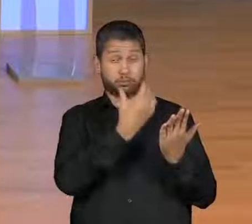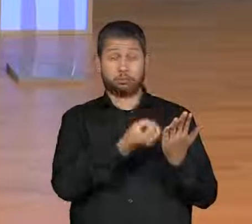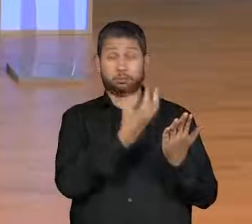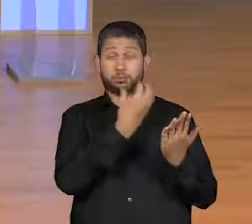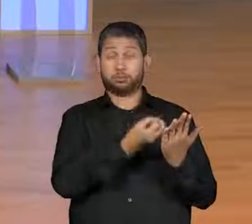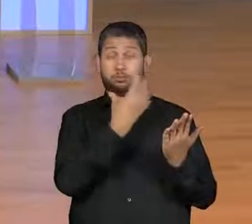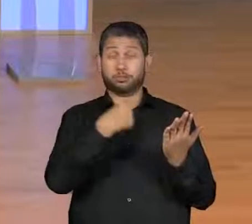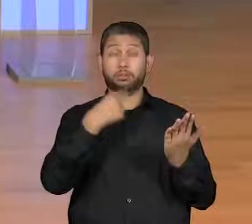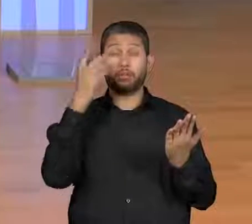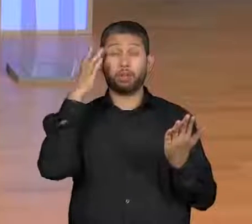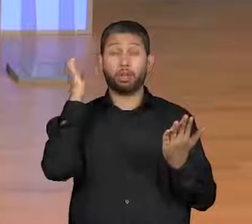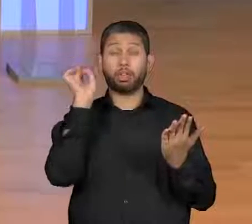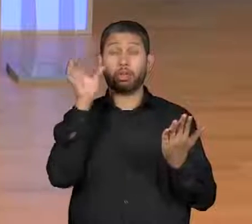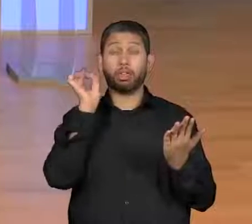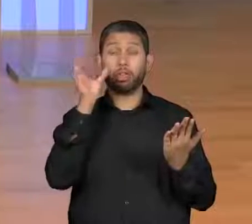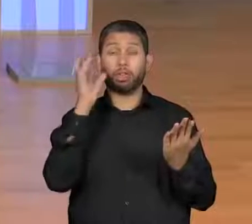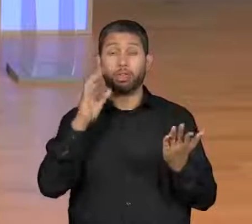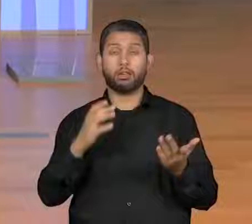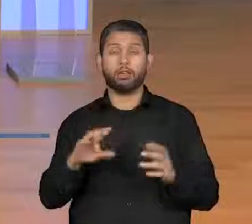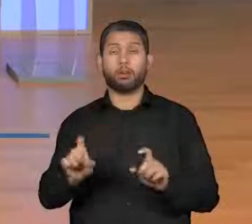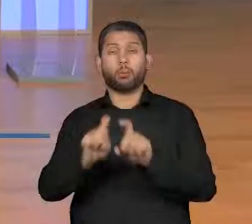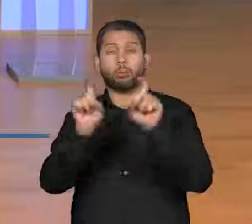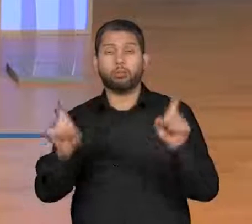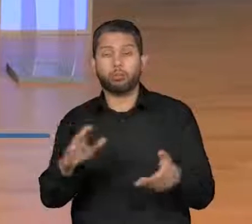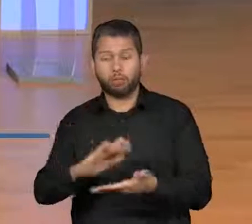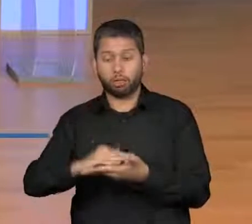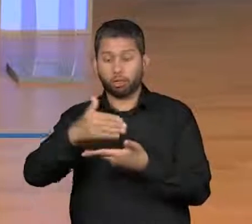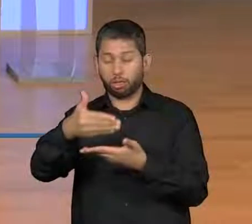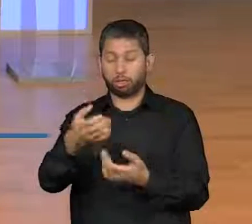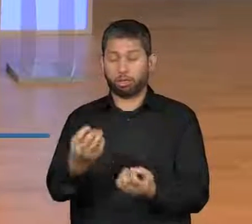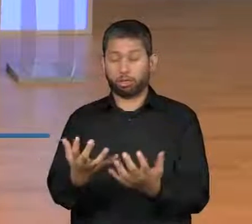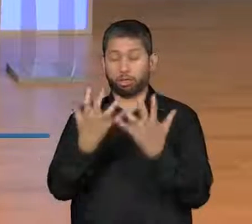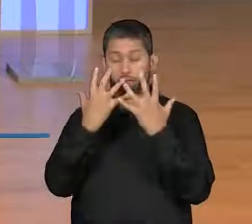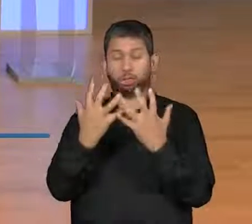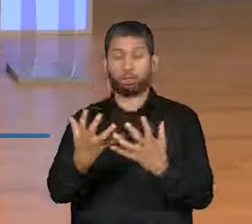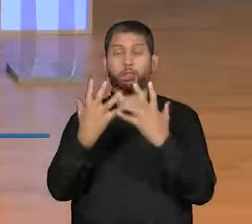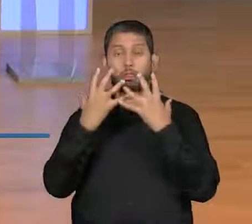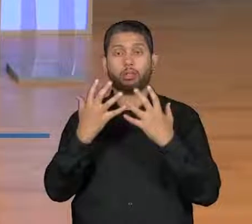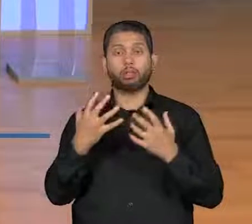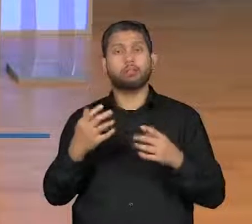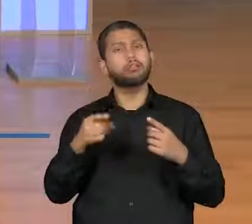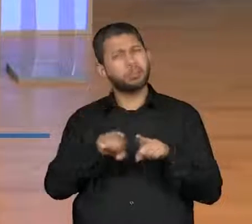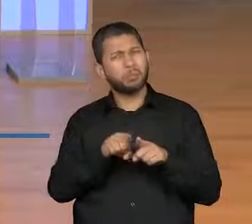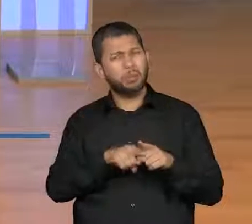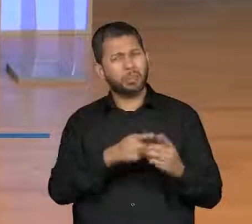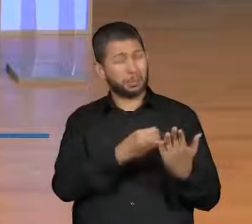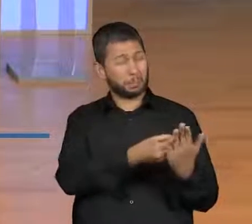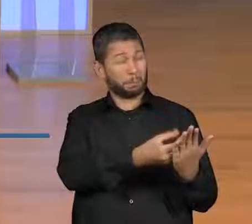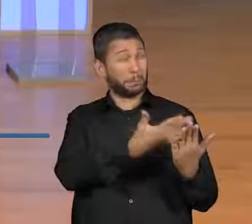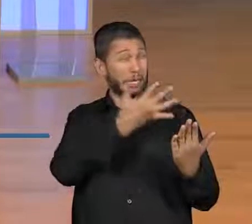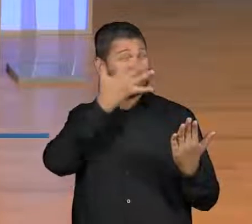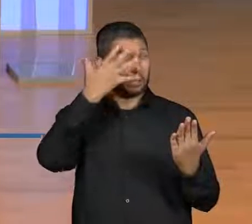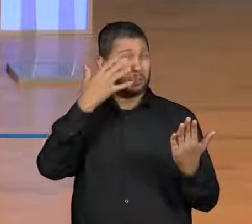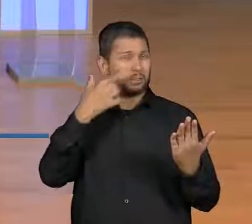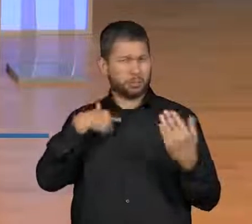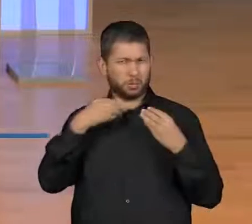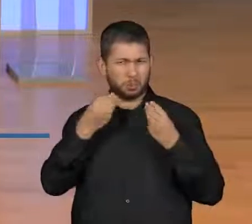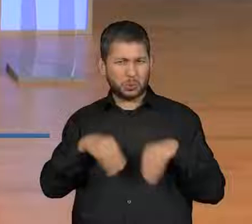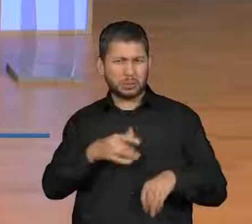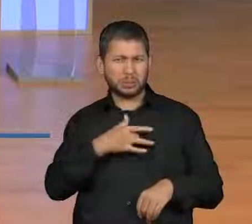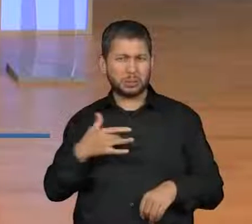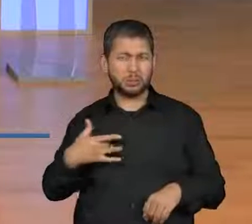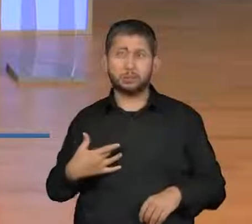poluição visual ou luminosa? Sim. Se nos expormos por muito tempo ali, aquele brilho forte do celular? É